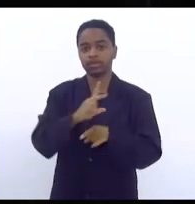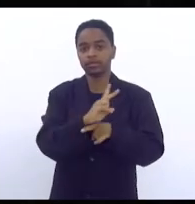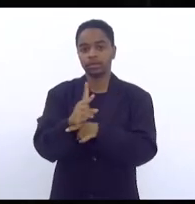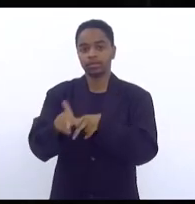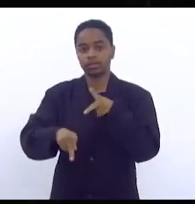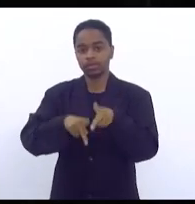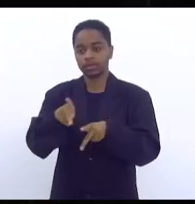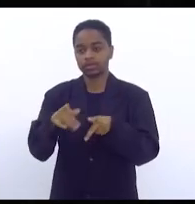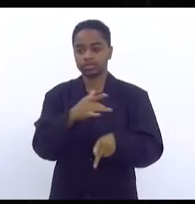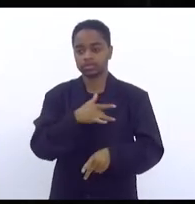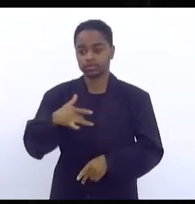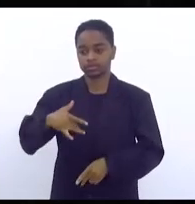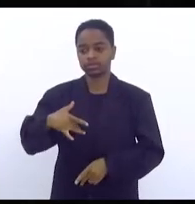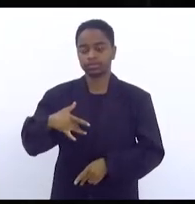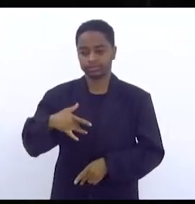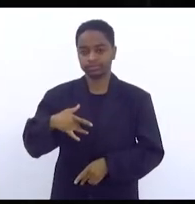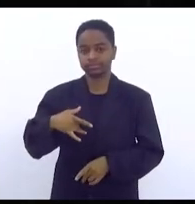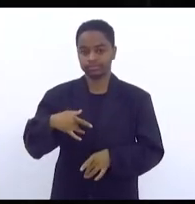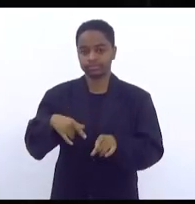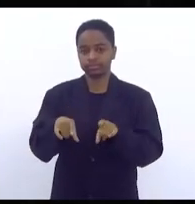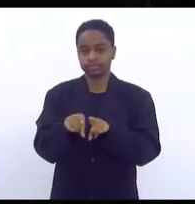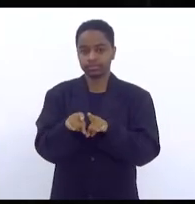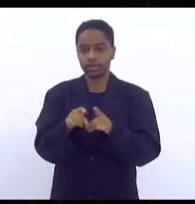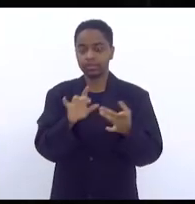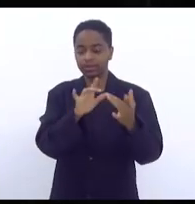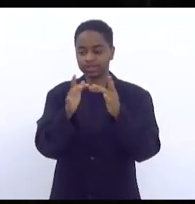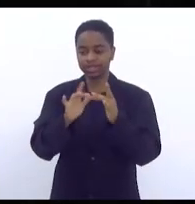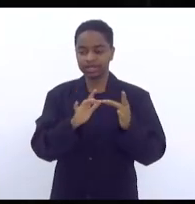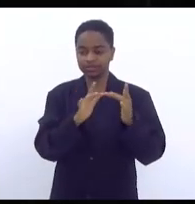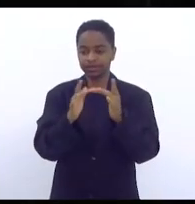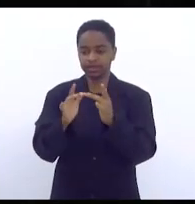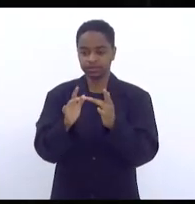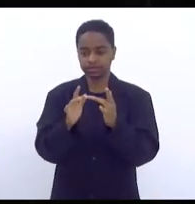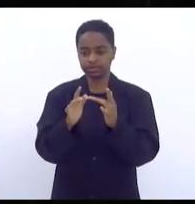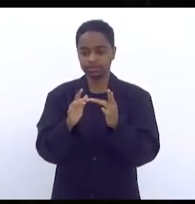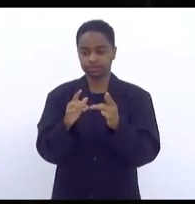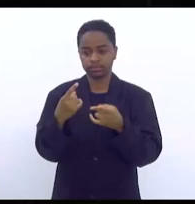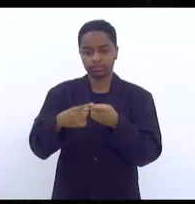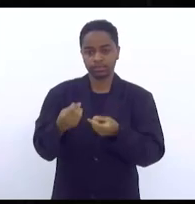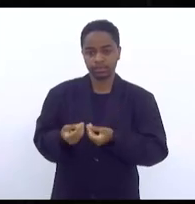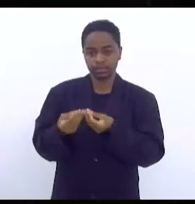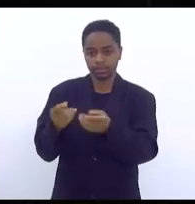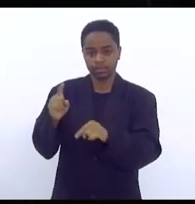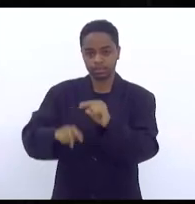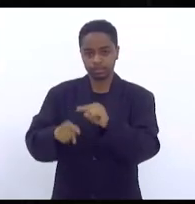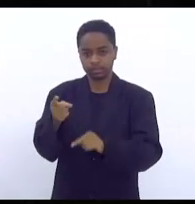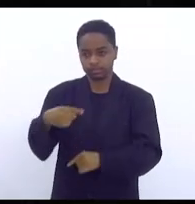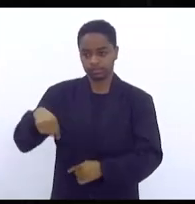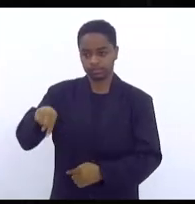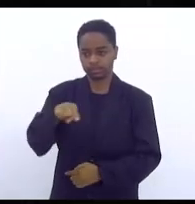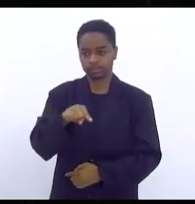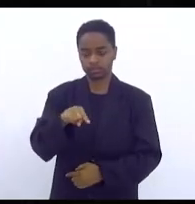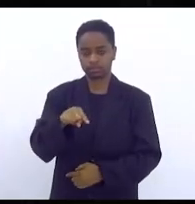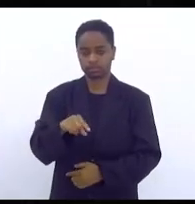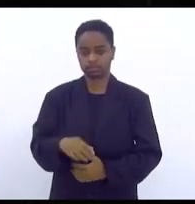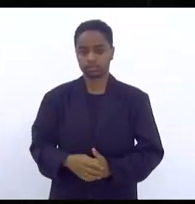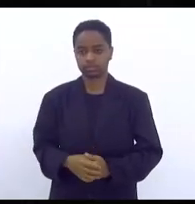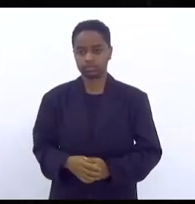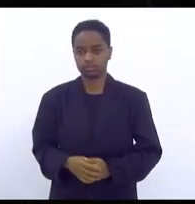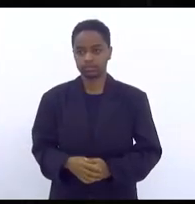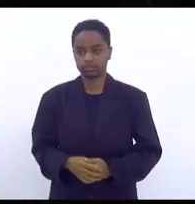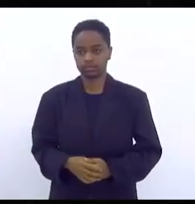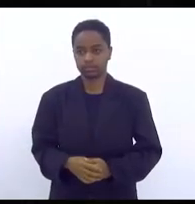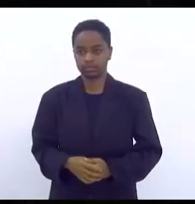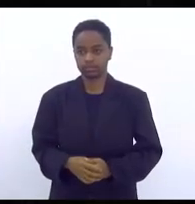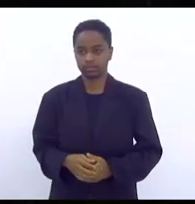e saneamento que é essa articulação entregou esse material aqui para vocês quem tá aqui e eu gostaria de